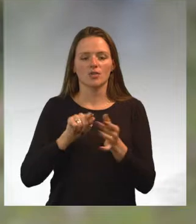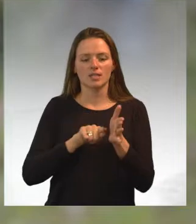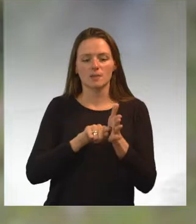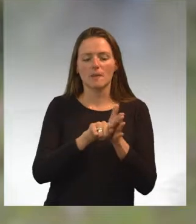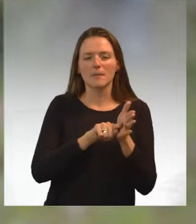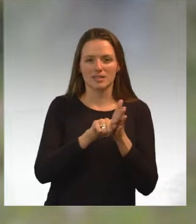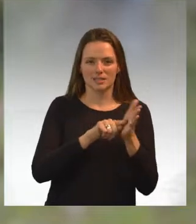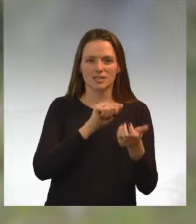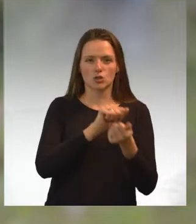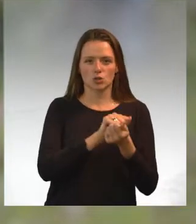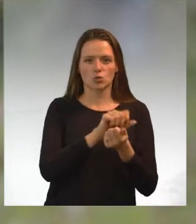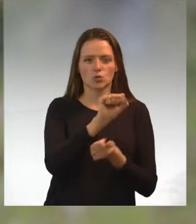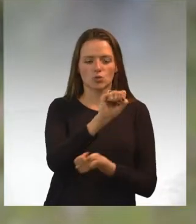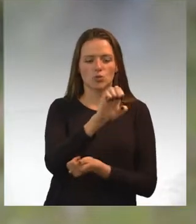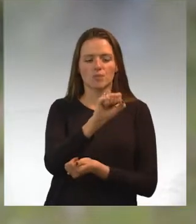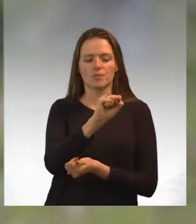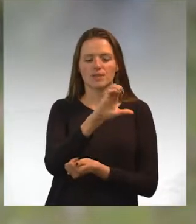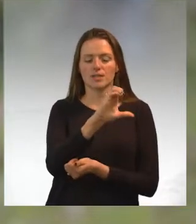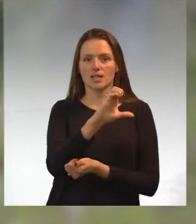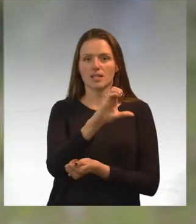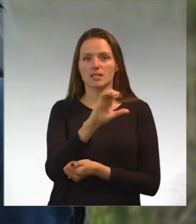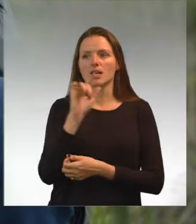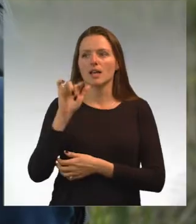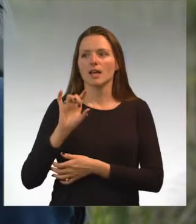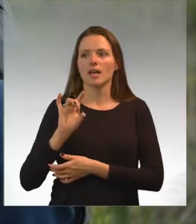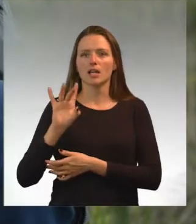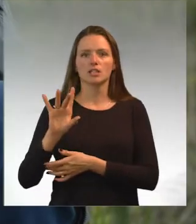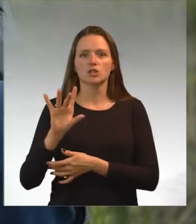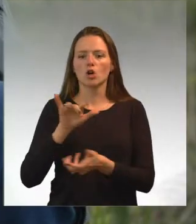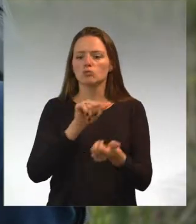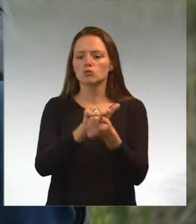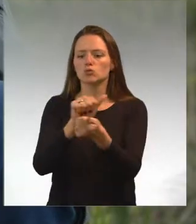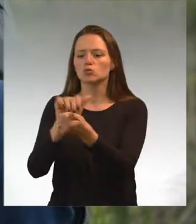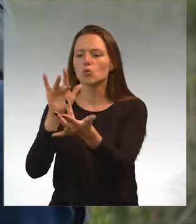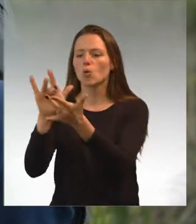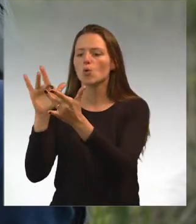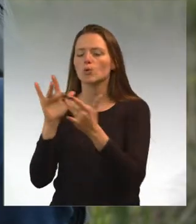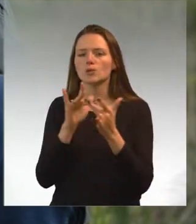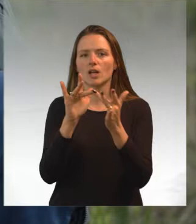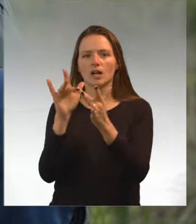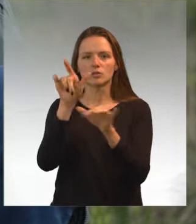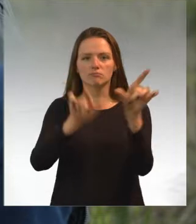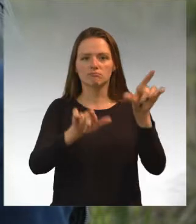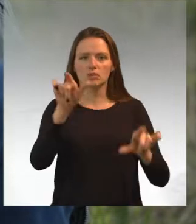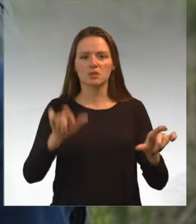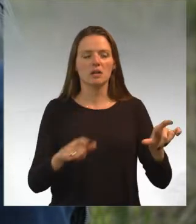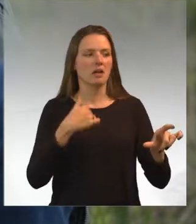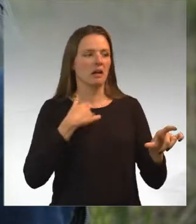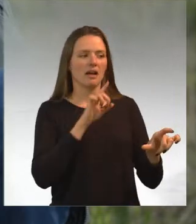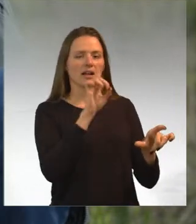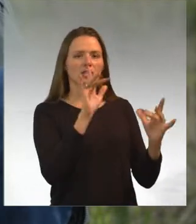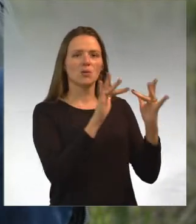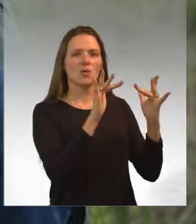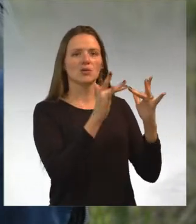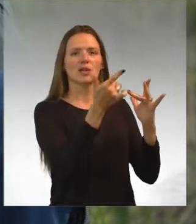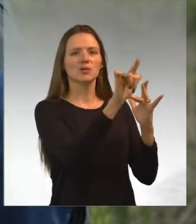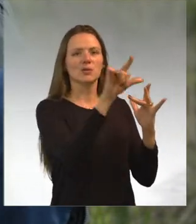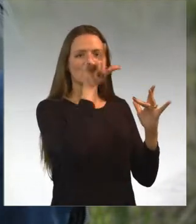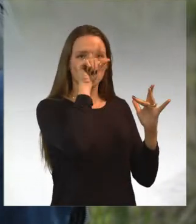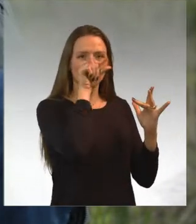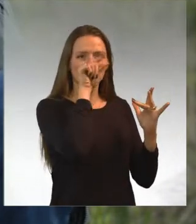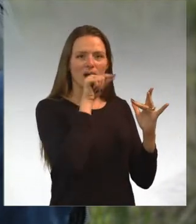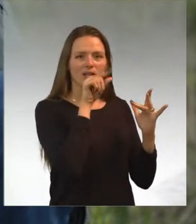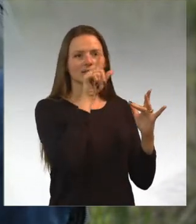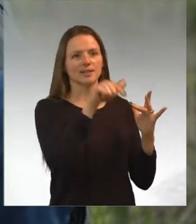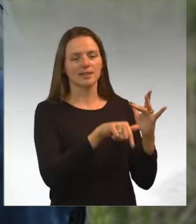SESC, e ela só ficava com as pessoas. Ela não se dava com as outras aves, que